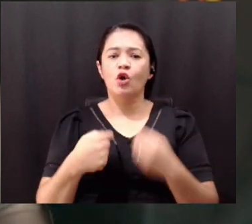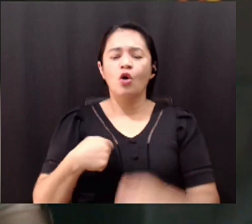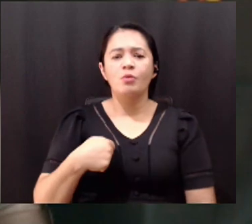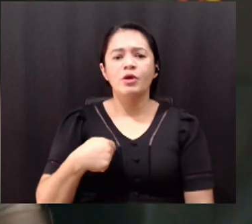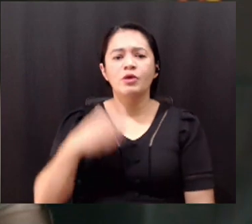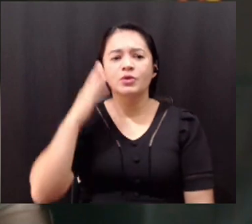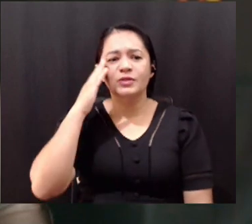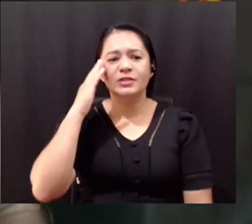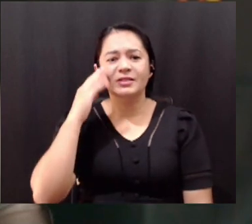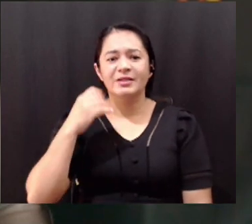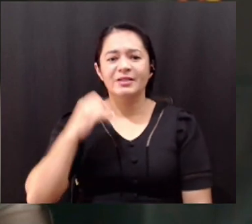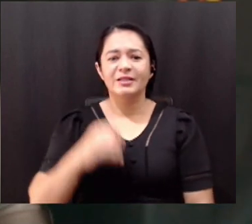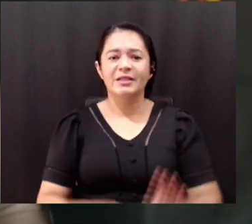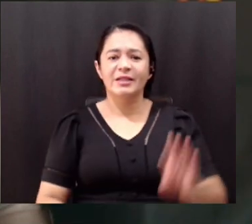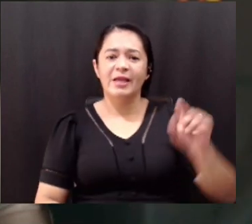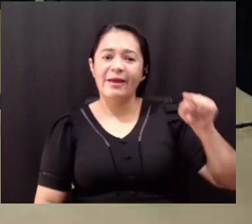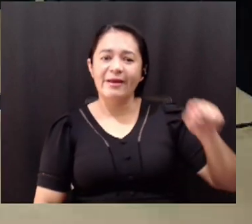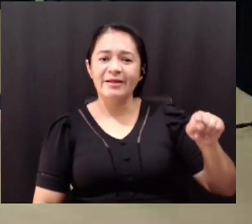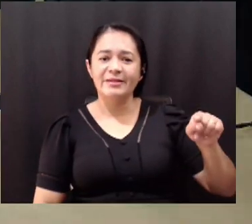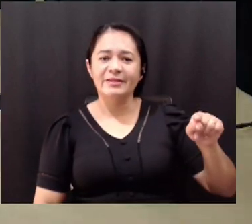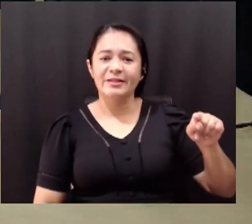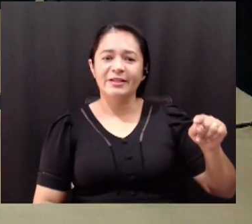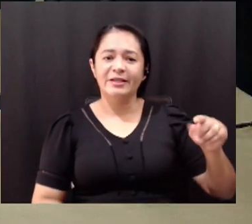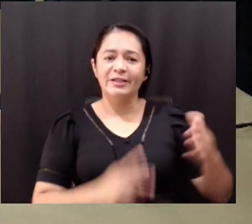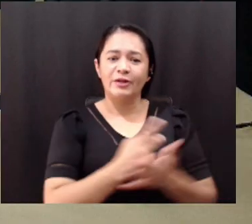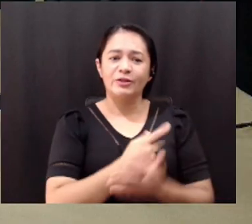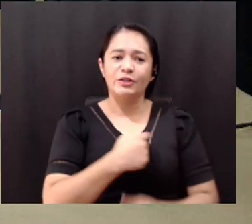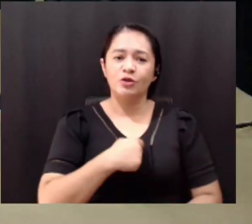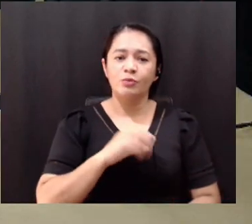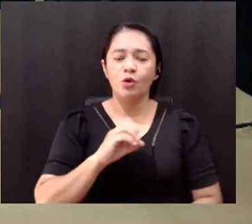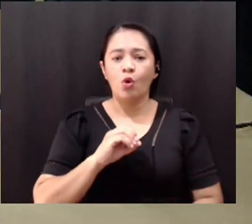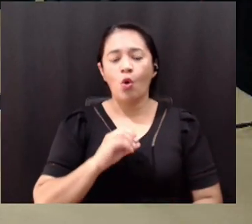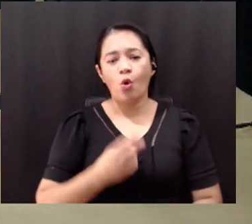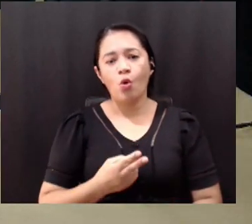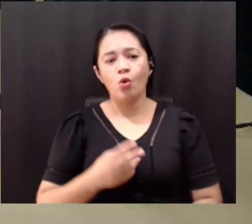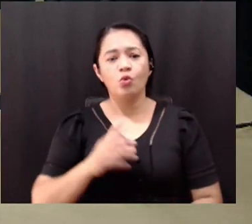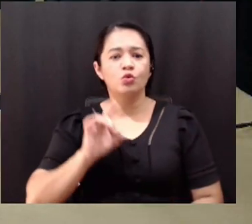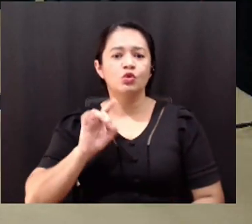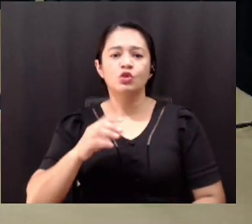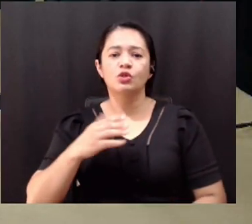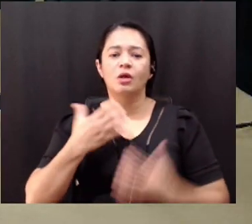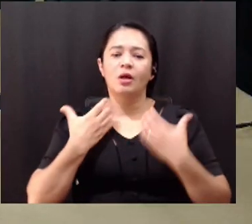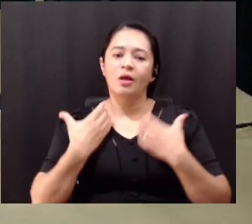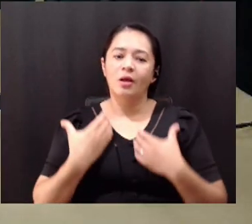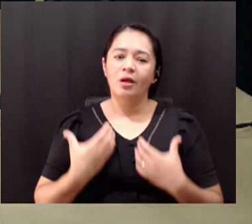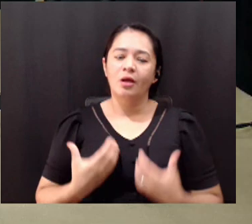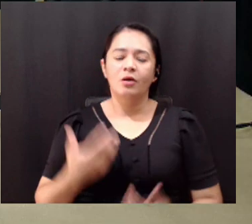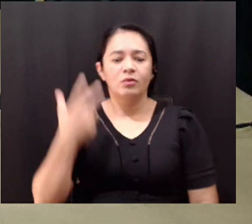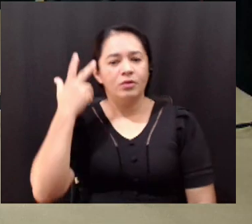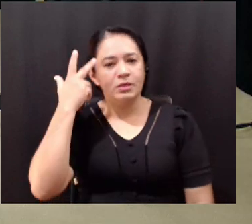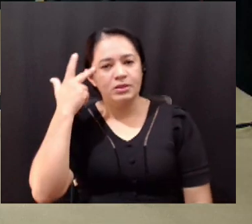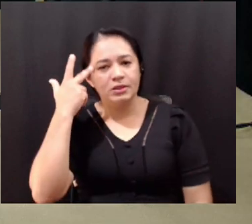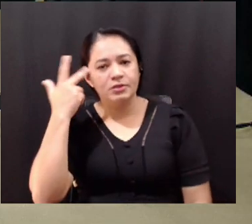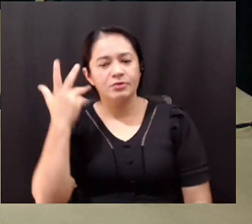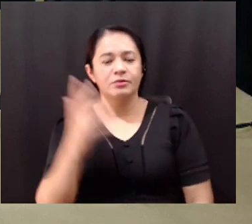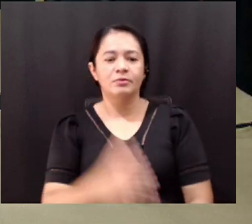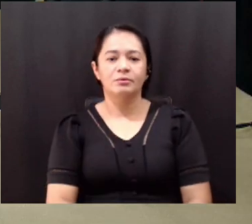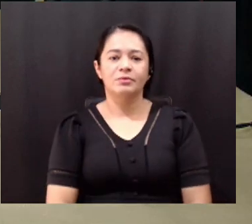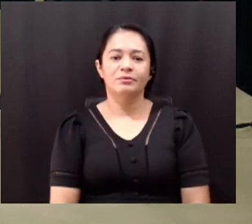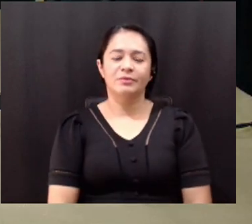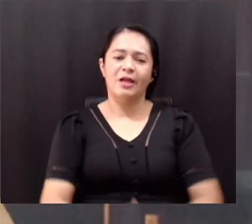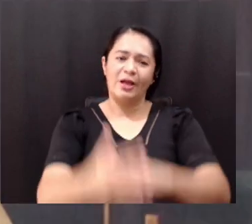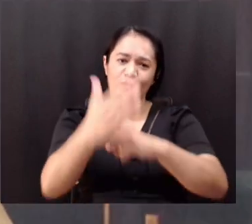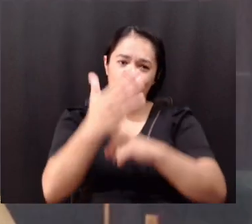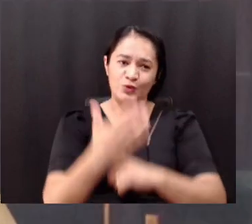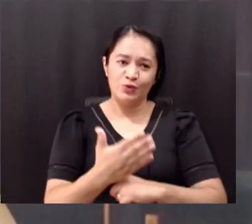cansaço normal? Vamos fazer um ping-pong, né? Vamos lá, então, doutora Adriana, ajuda a gente. Eu acho que essa